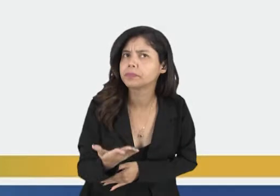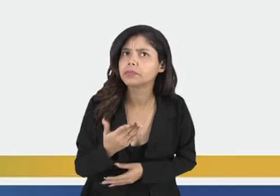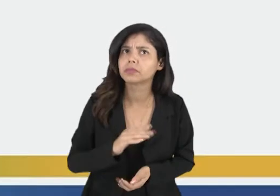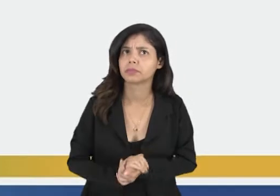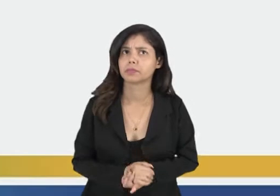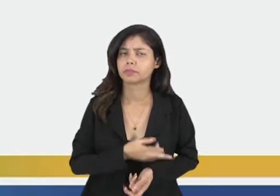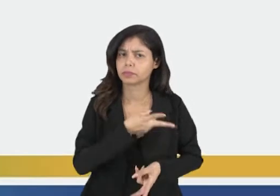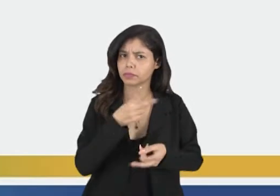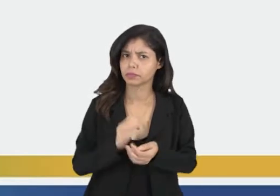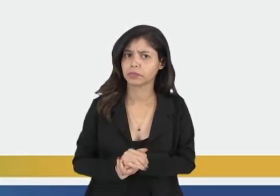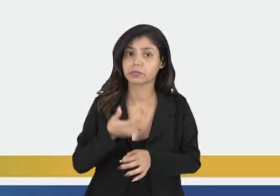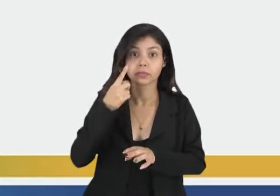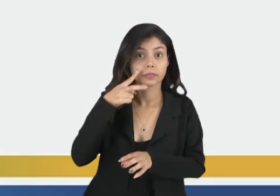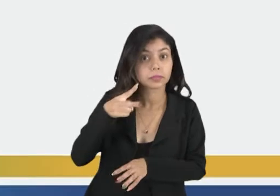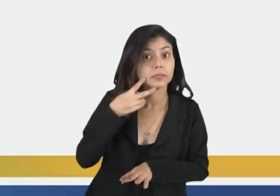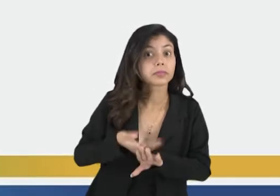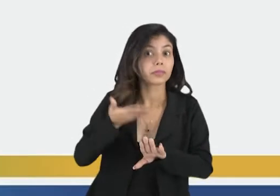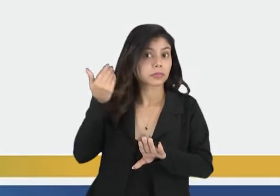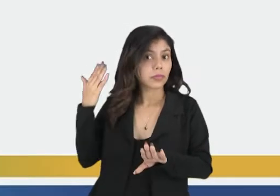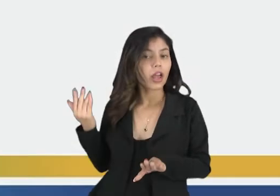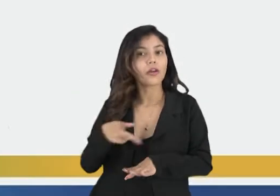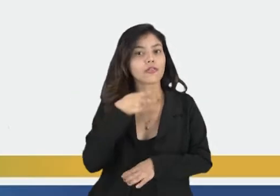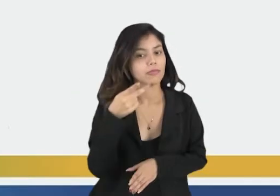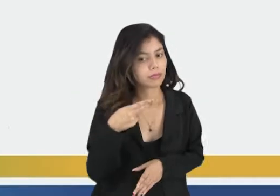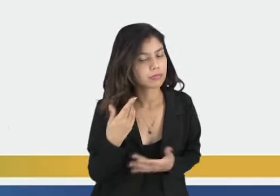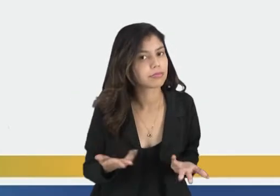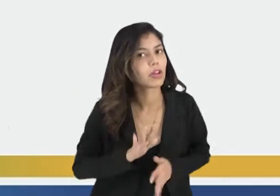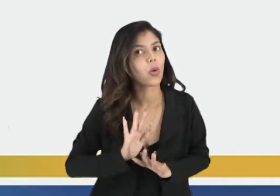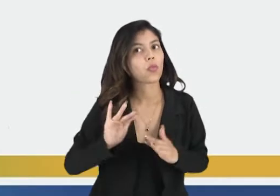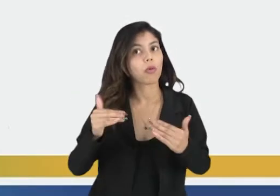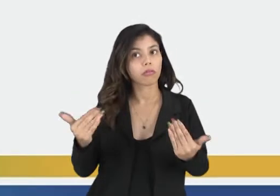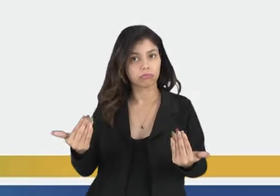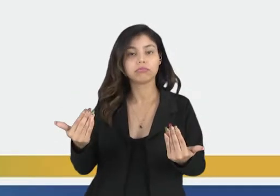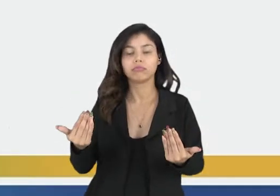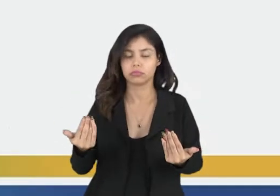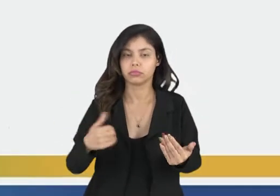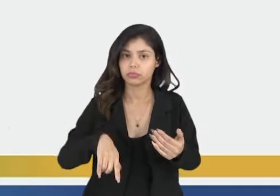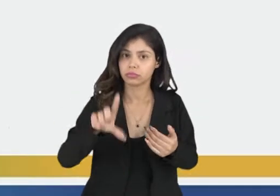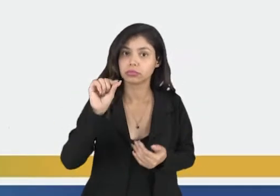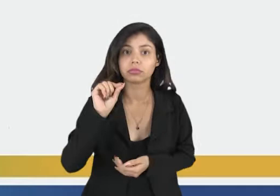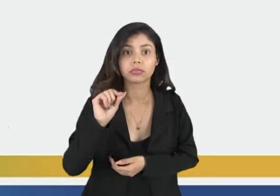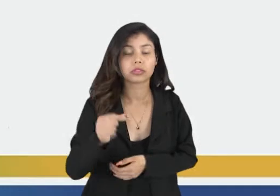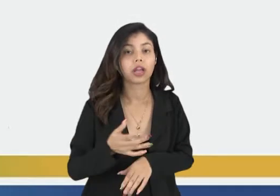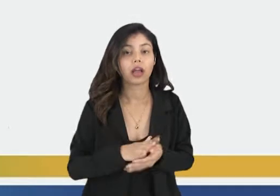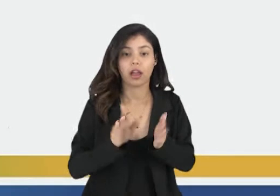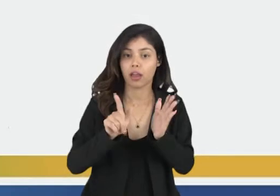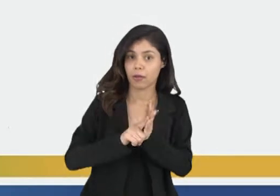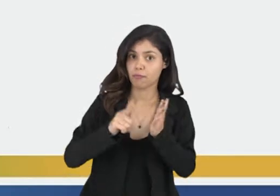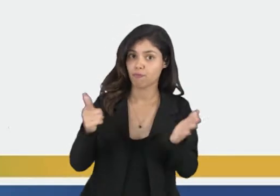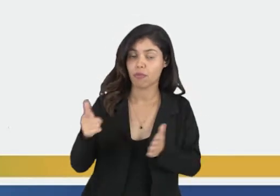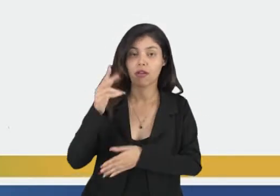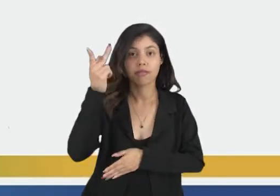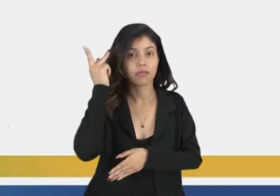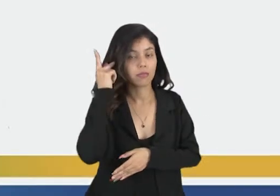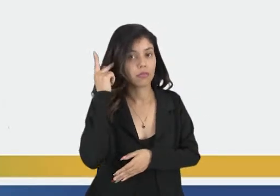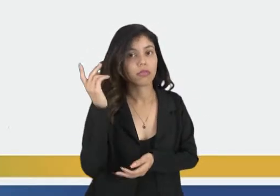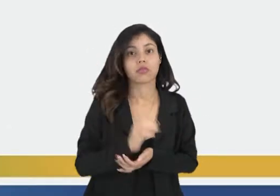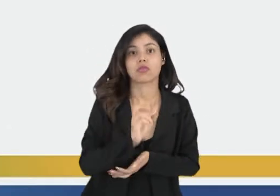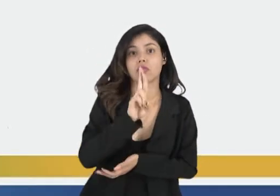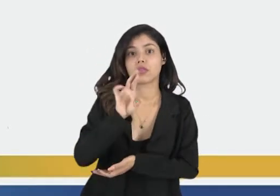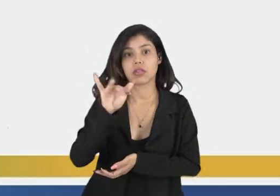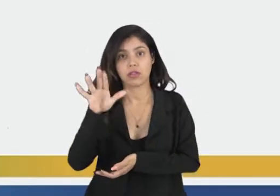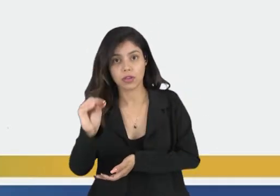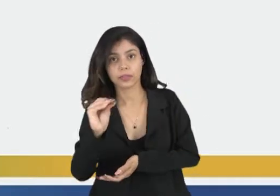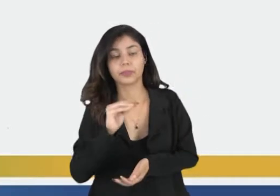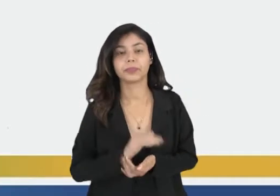imagens? Observem que antes de ler a manchete, eu disse qual era a fonte. Nós temos Folha de São Paulo, nós temos Correio